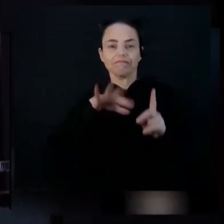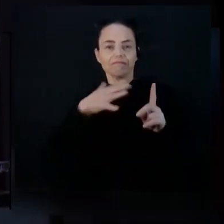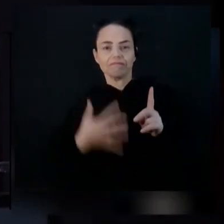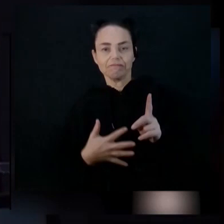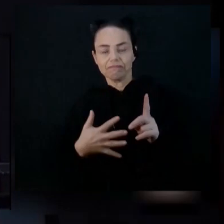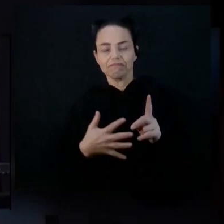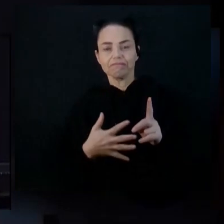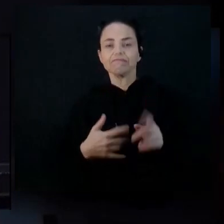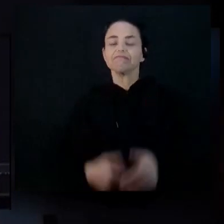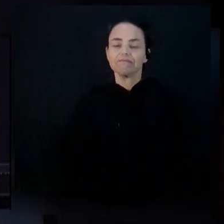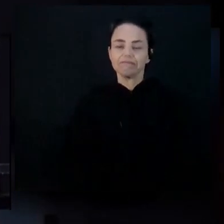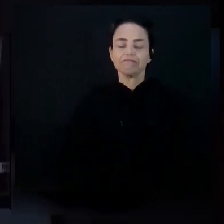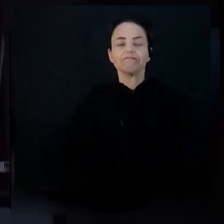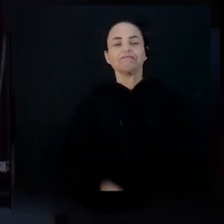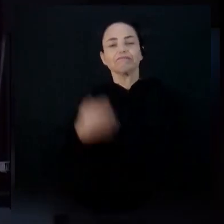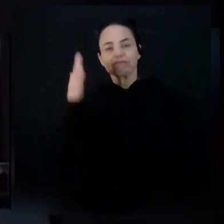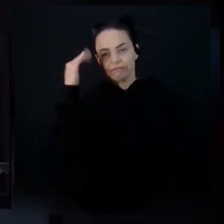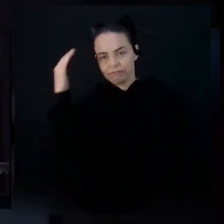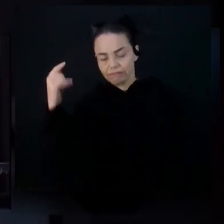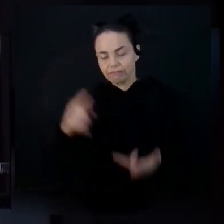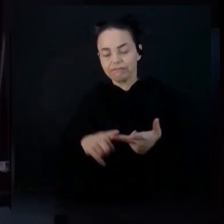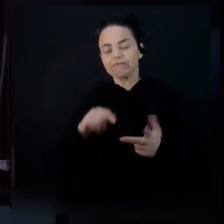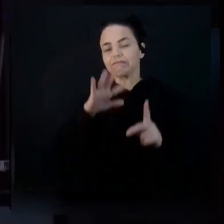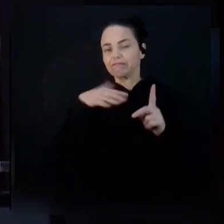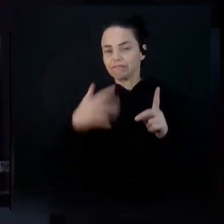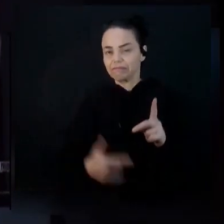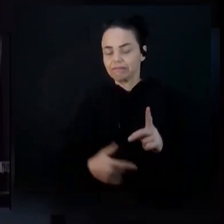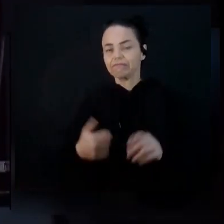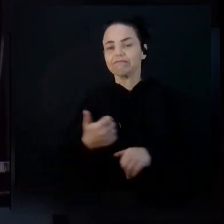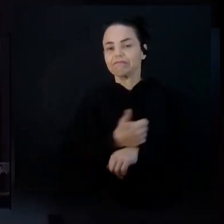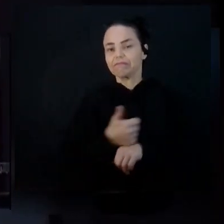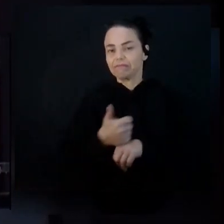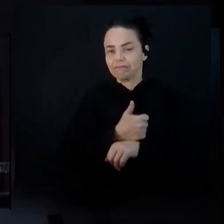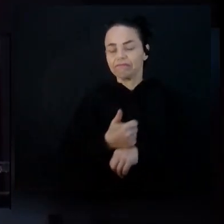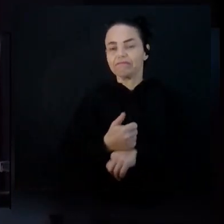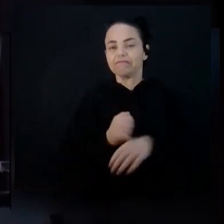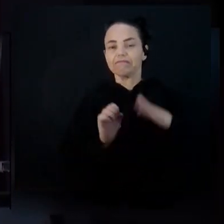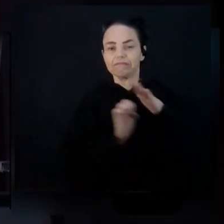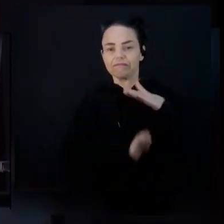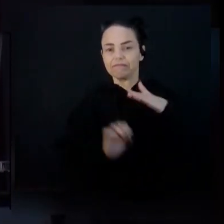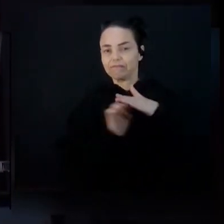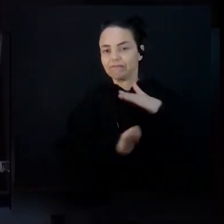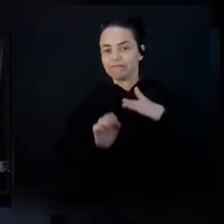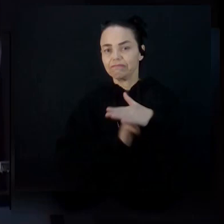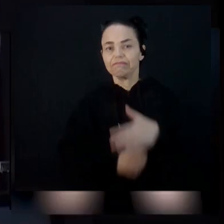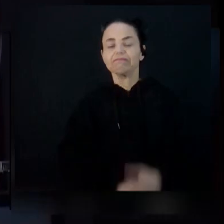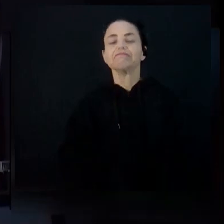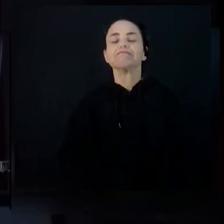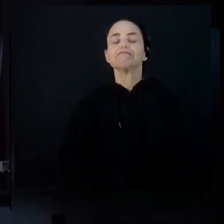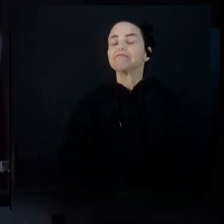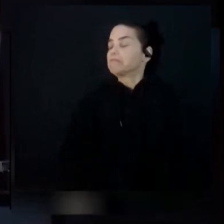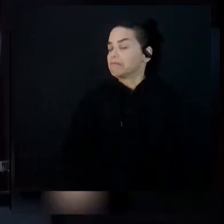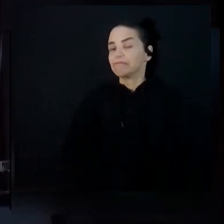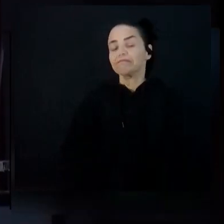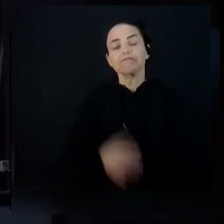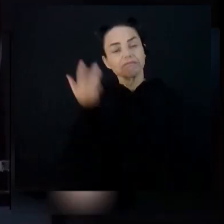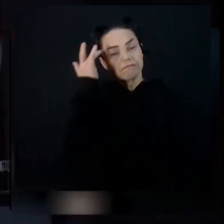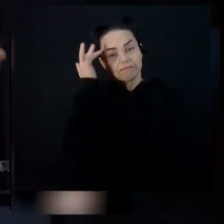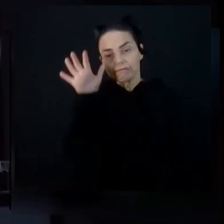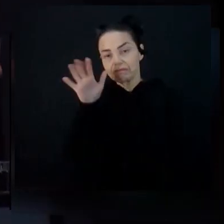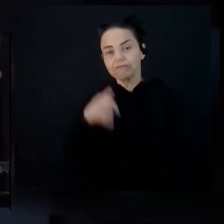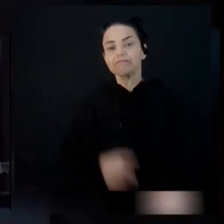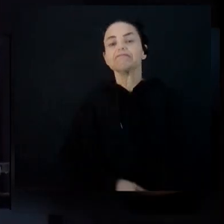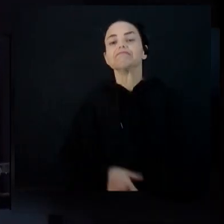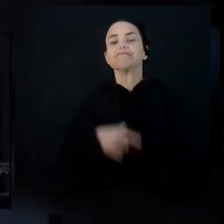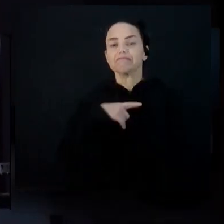categorias famosas? Por que só tem homenagem para profissionais empresários? Eu falei, não sei, deve ter sido porque ninguém